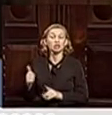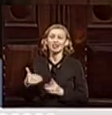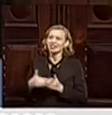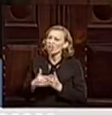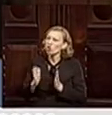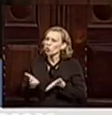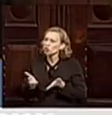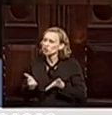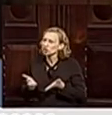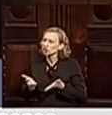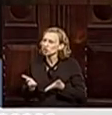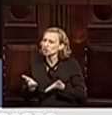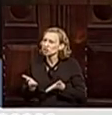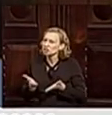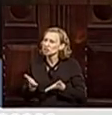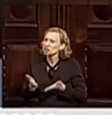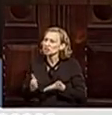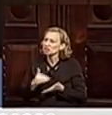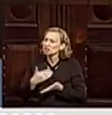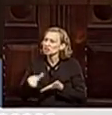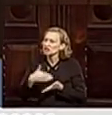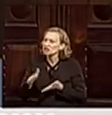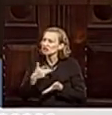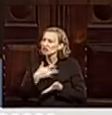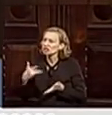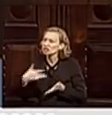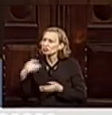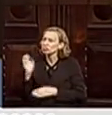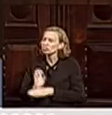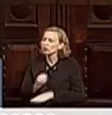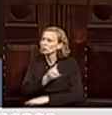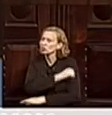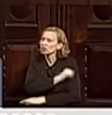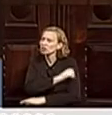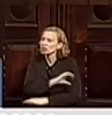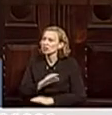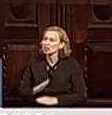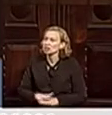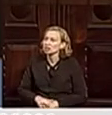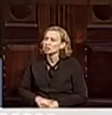hoje a Secretaria de Saúde do Estado do Rio de Janeiro não pôde